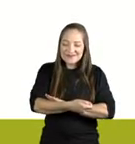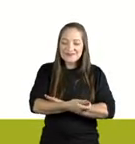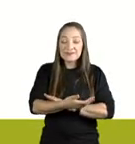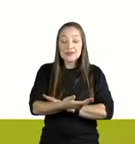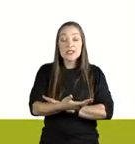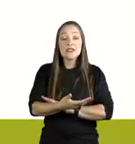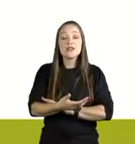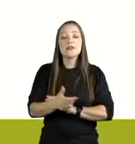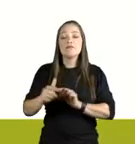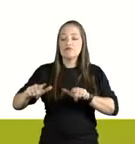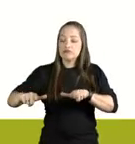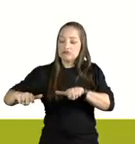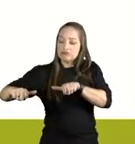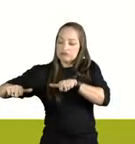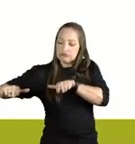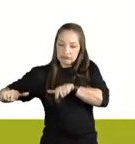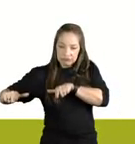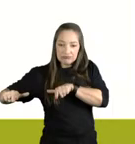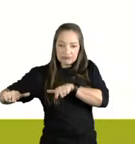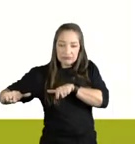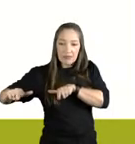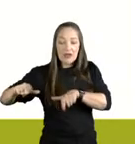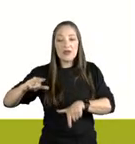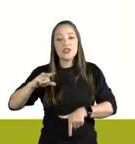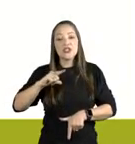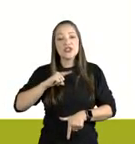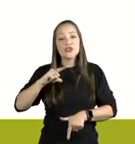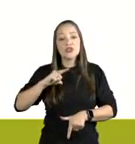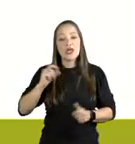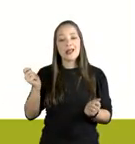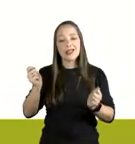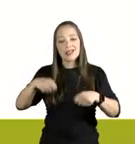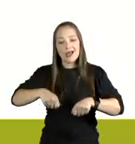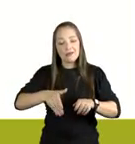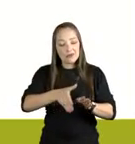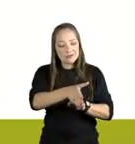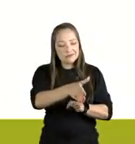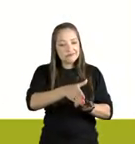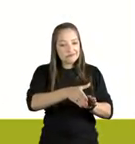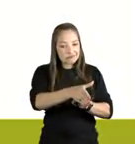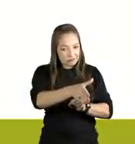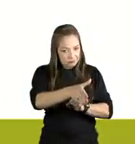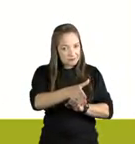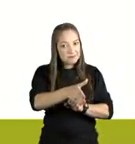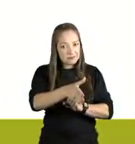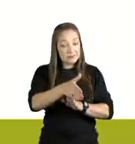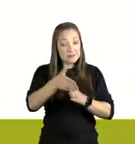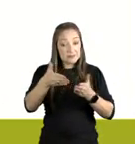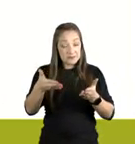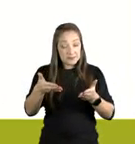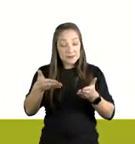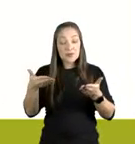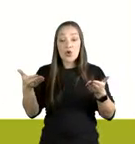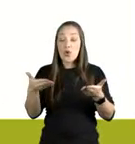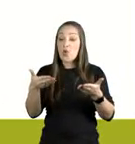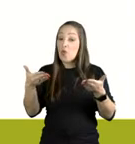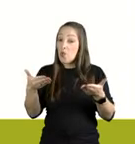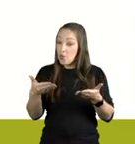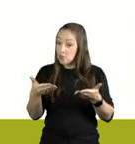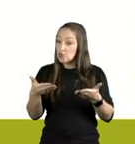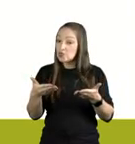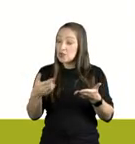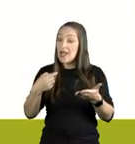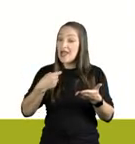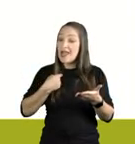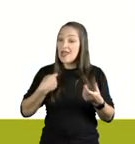Eu tenho a certificação Ancor, que me possibilita ser assessor. Tá? E hoje, mais do que nunca, hoje eu